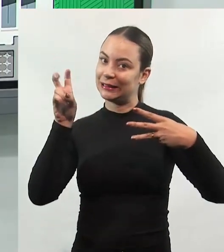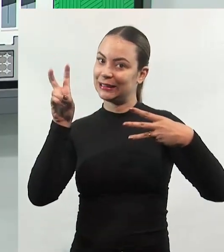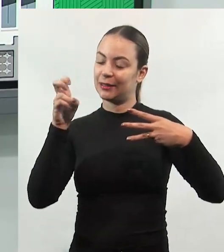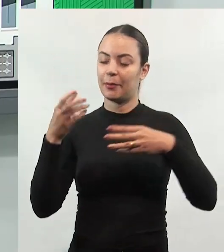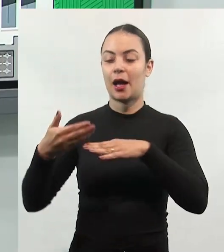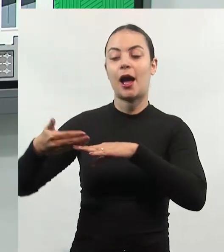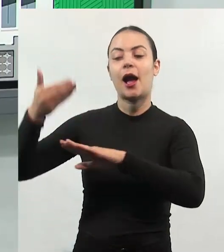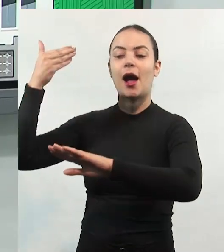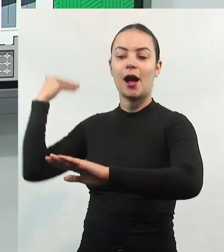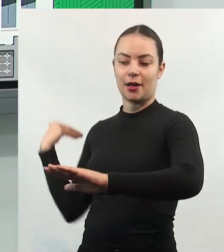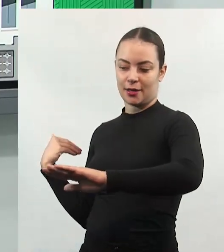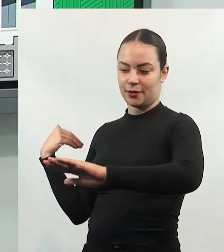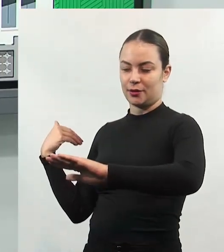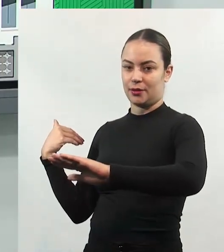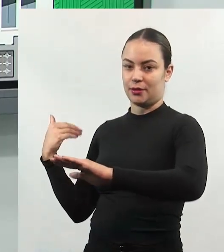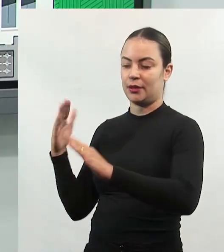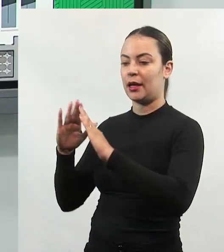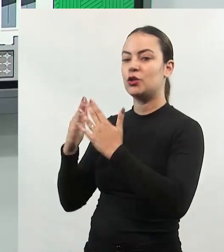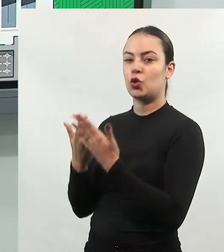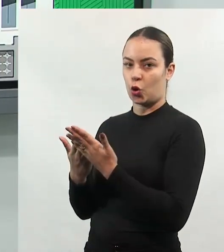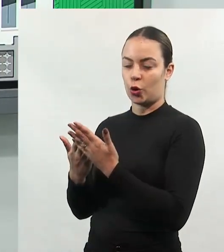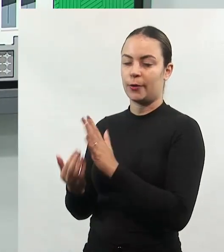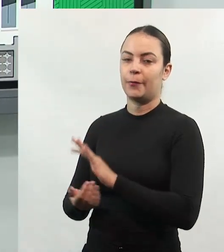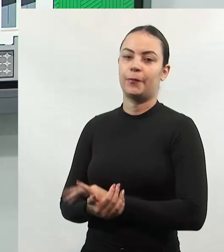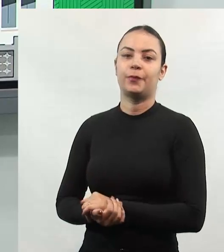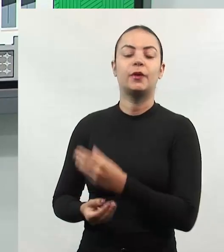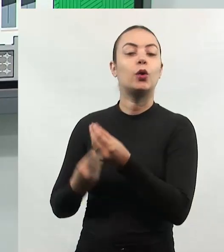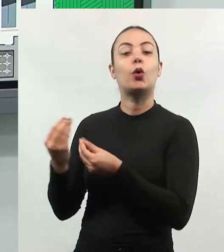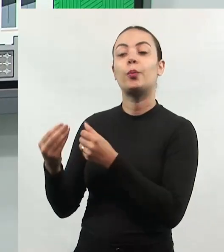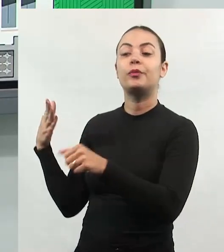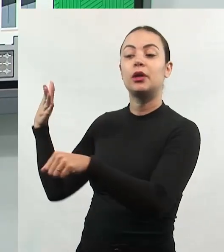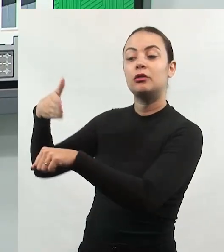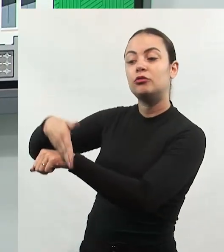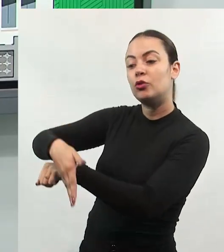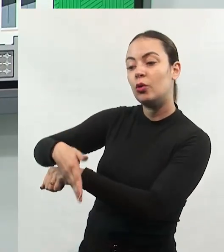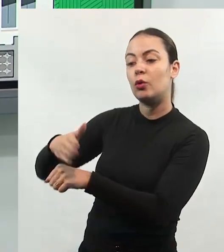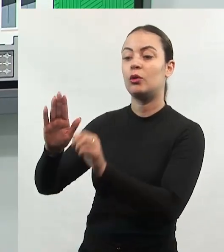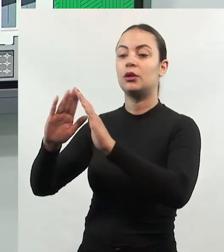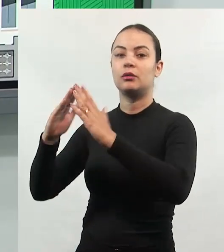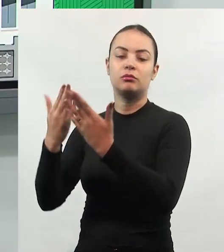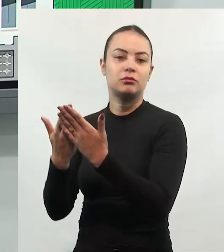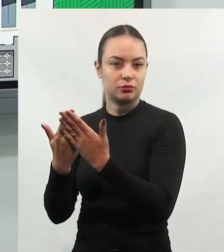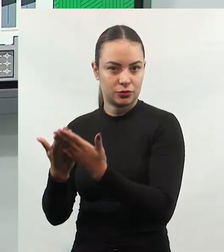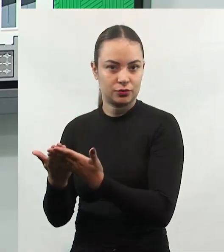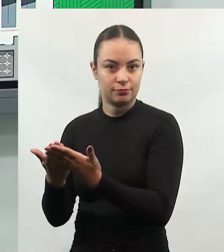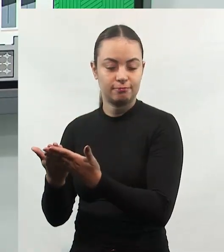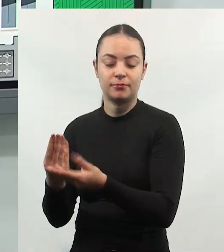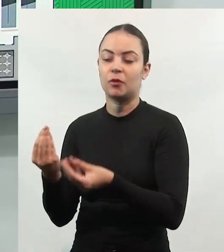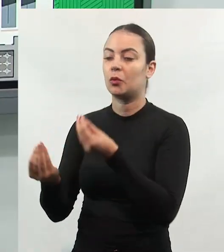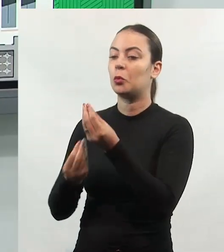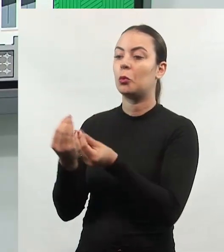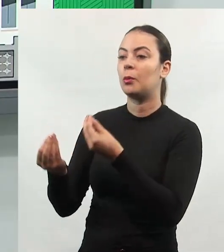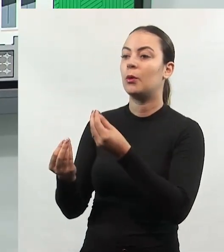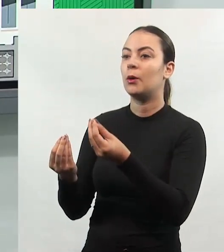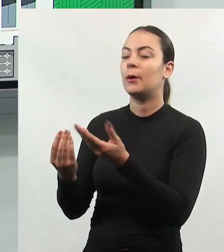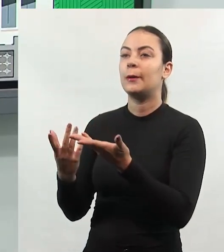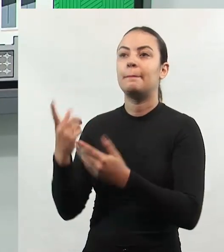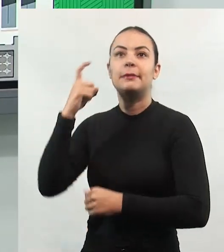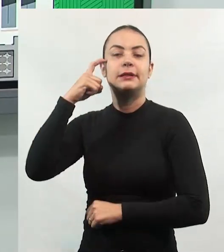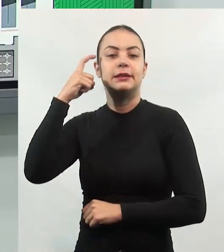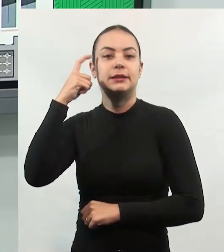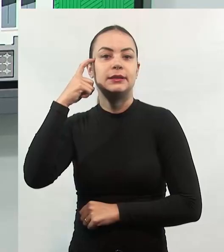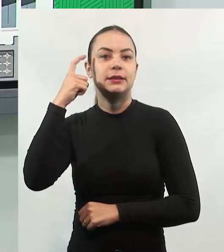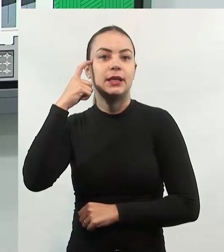esse ingresso, né? Quais as expectativas? Que eu lembro que naquela época aquela fardinha chamava muito atenção, né? Era a escola